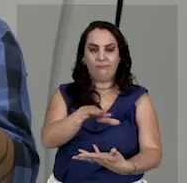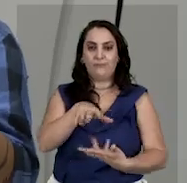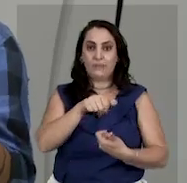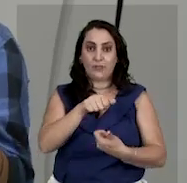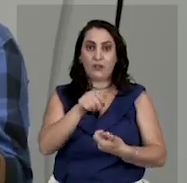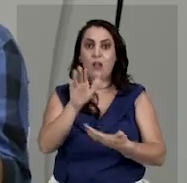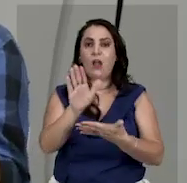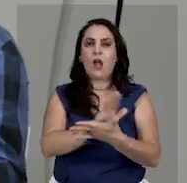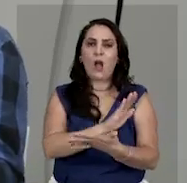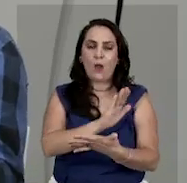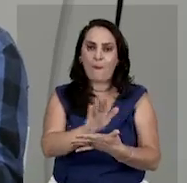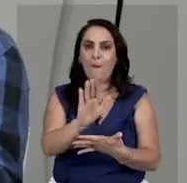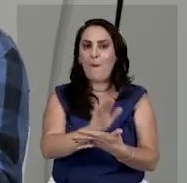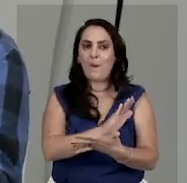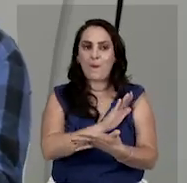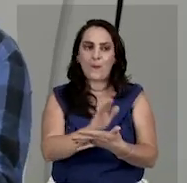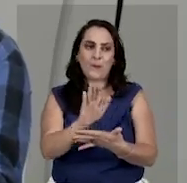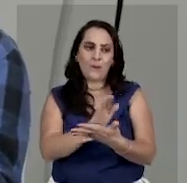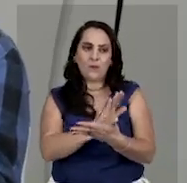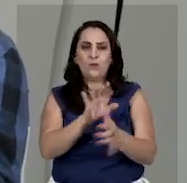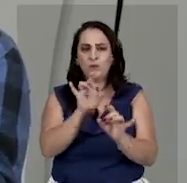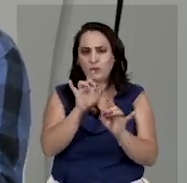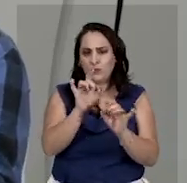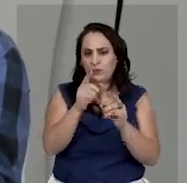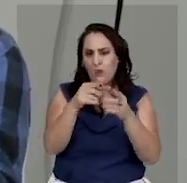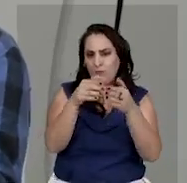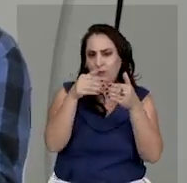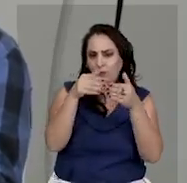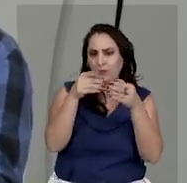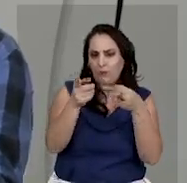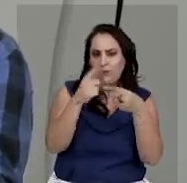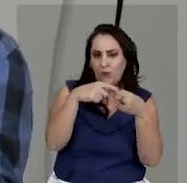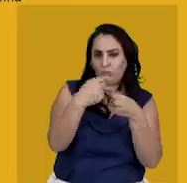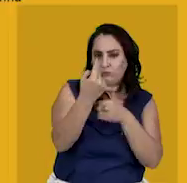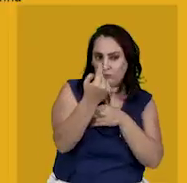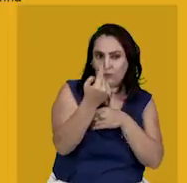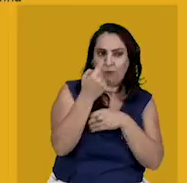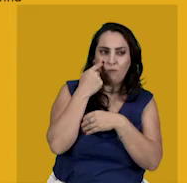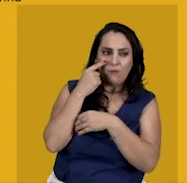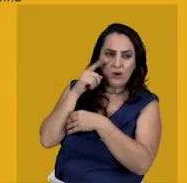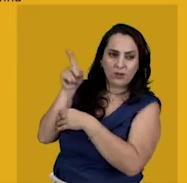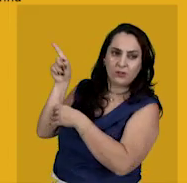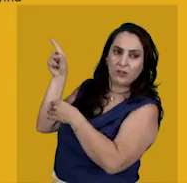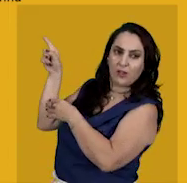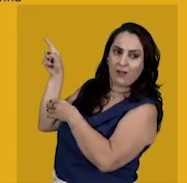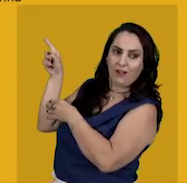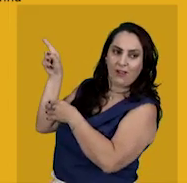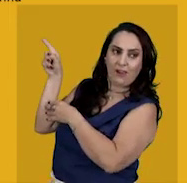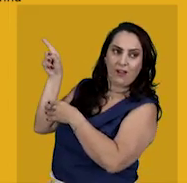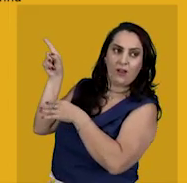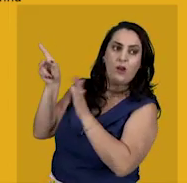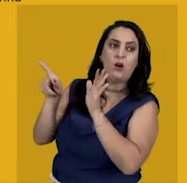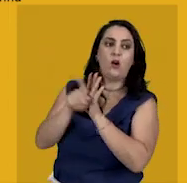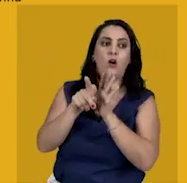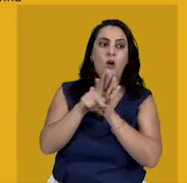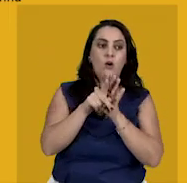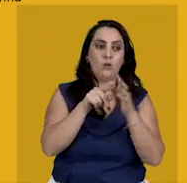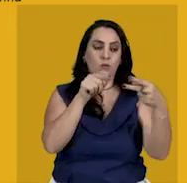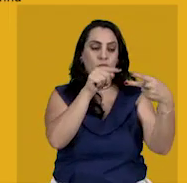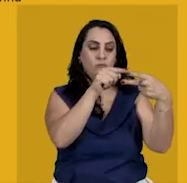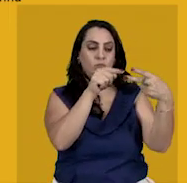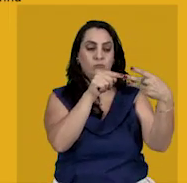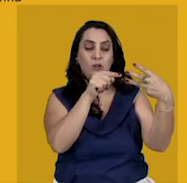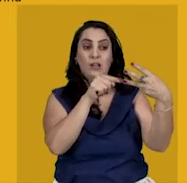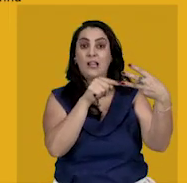alguns defendiam... A gente pode voltar, por favor, um slide. A gente vê lá na Escócia um tipo de discussão, na Alemanha outra